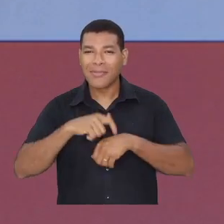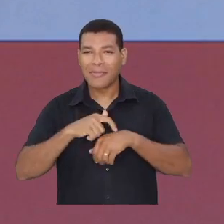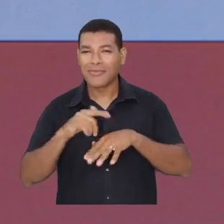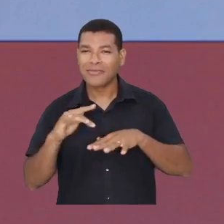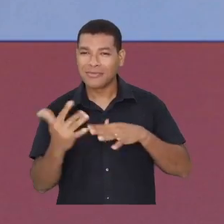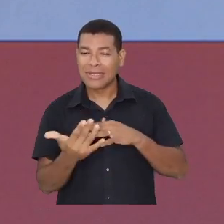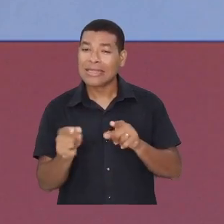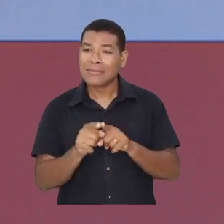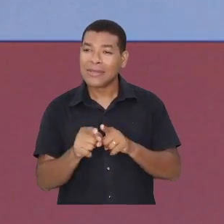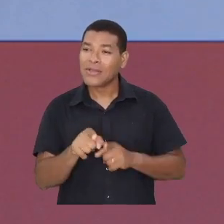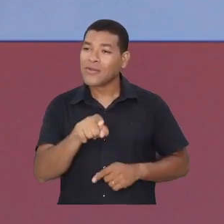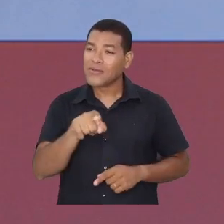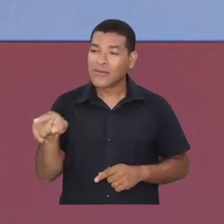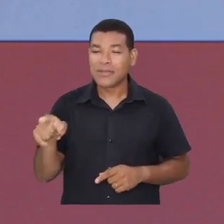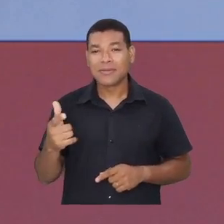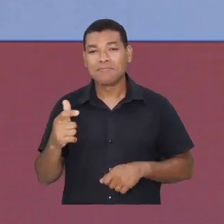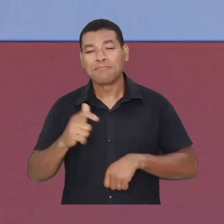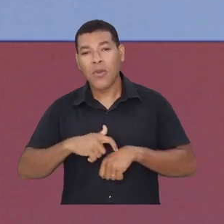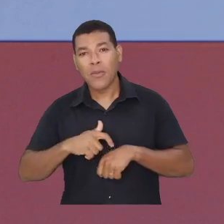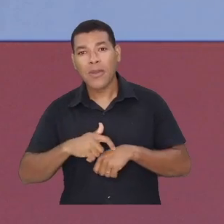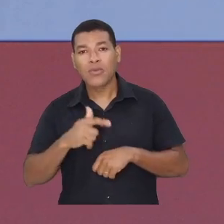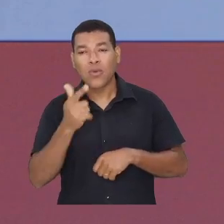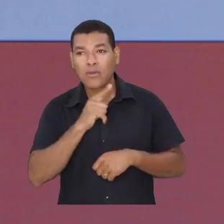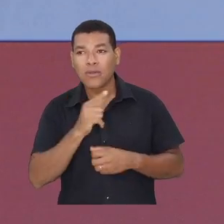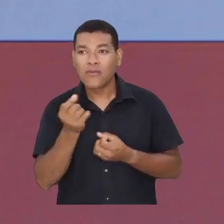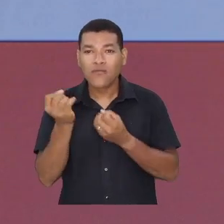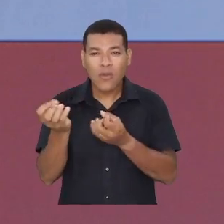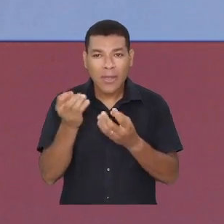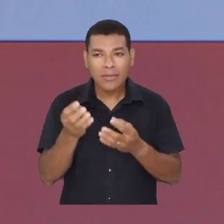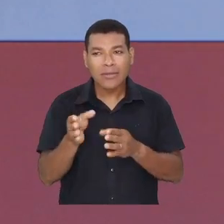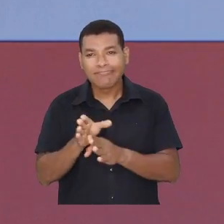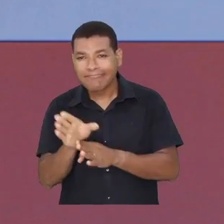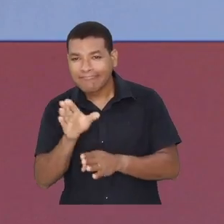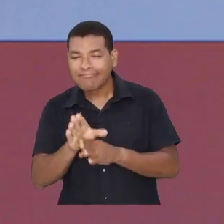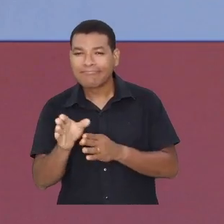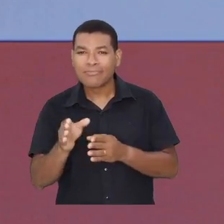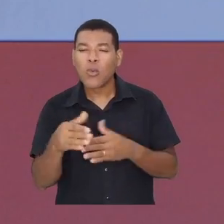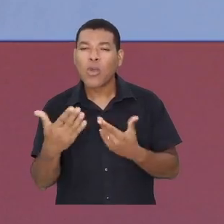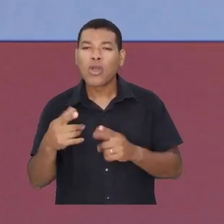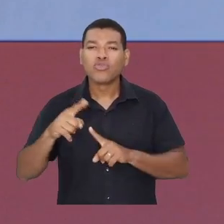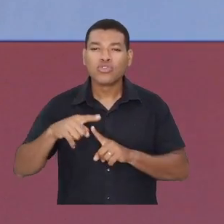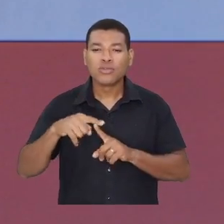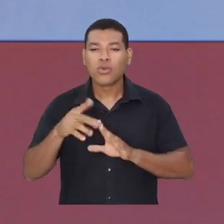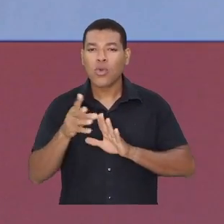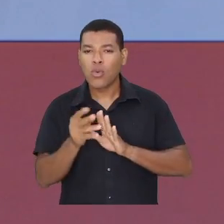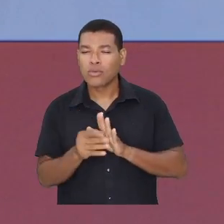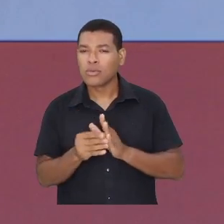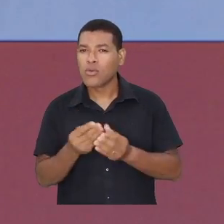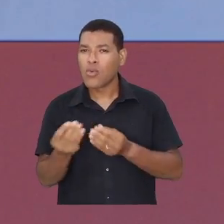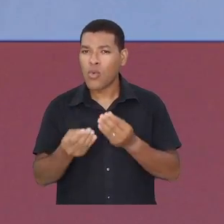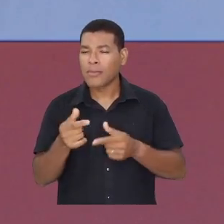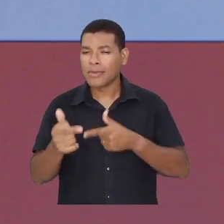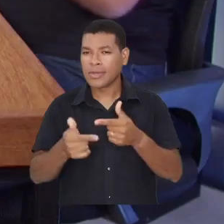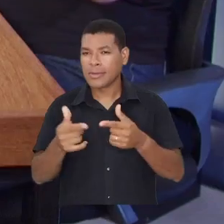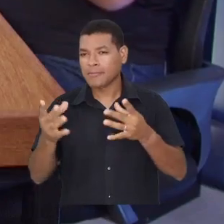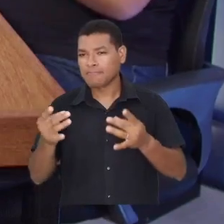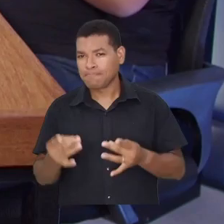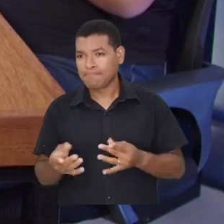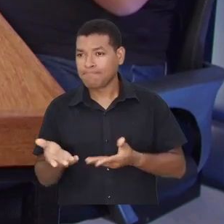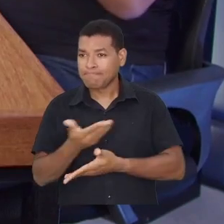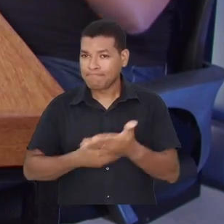para vocês, né, enquanto vão cedendo as informações, dando as orientações, que tipo de conteúdo, como tem sido esse trabalho